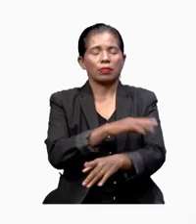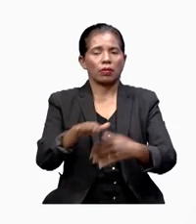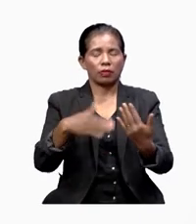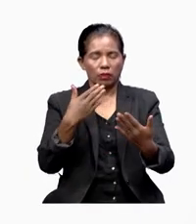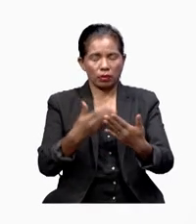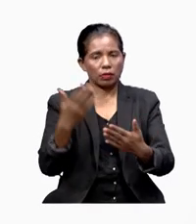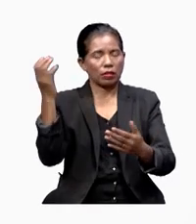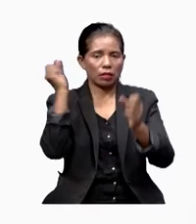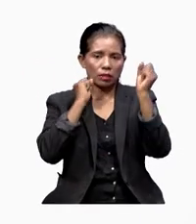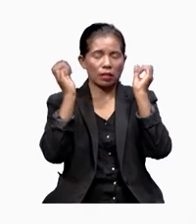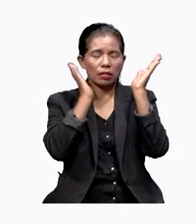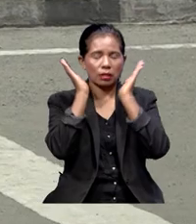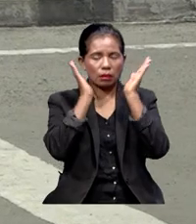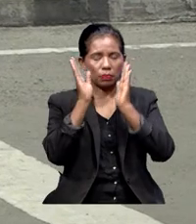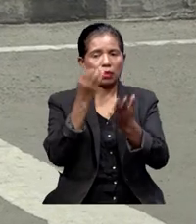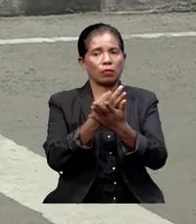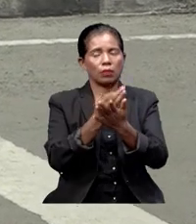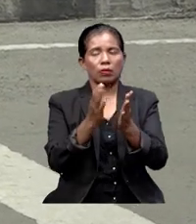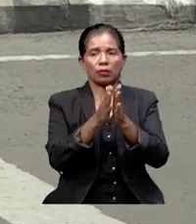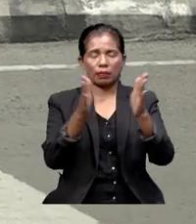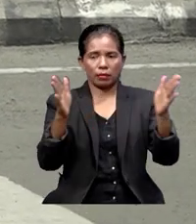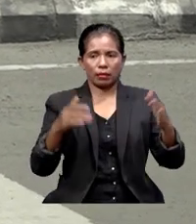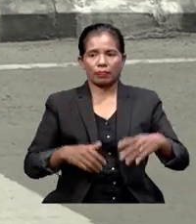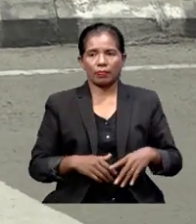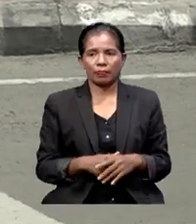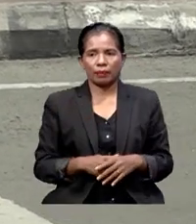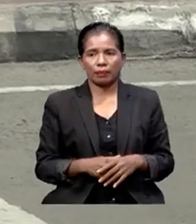Kuala Lumpur ni orçamento mak botlio Tito Silva, Azinha Lola, Gemen.